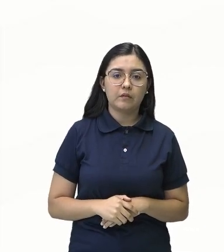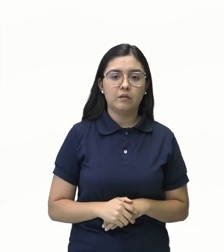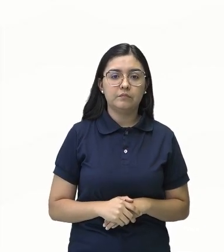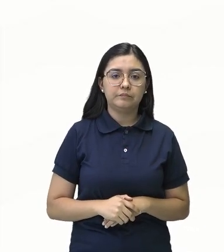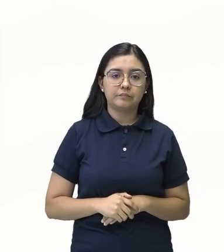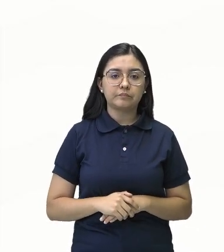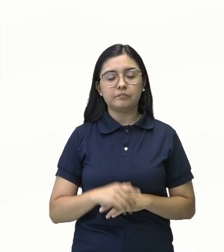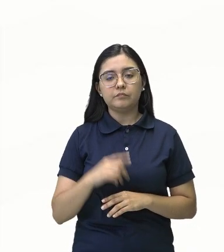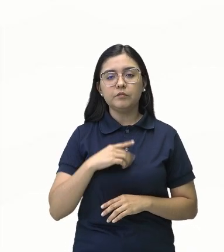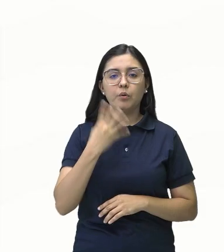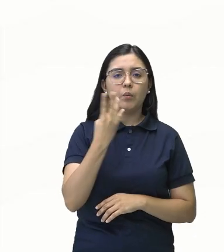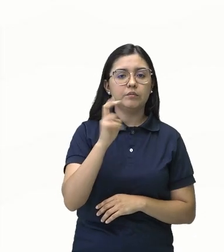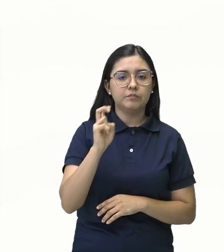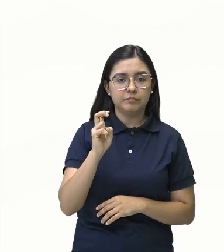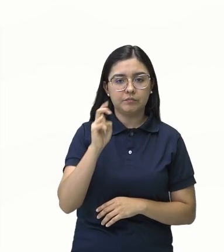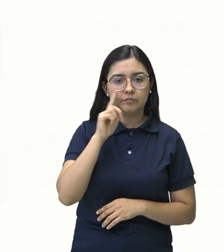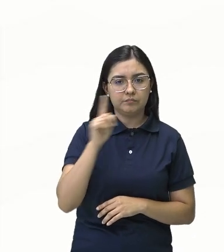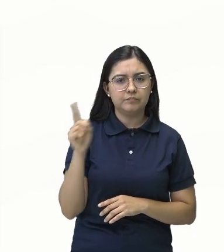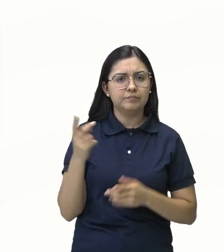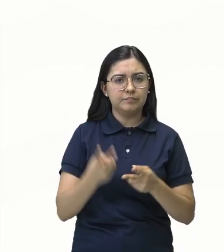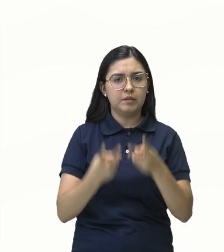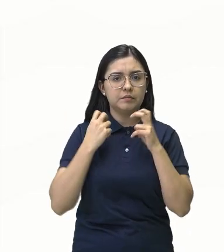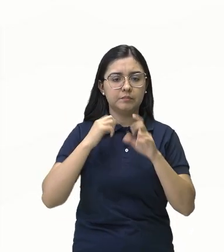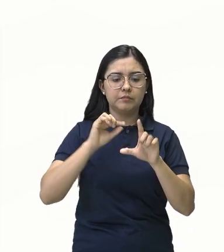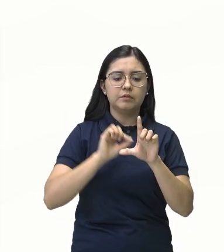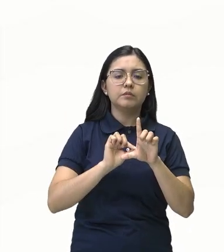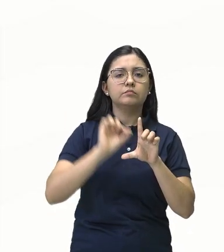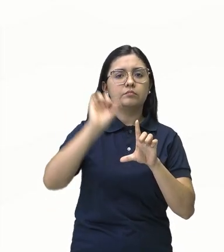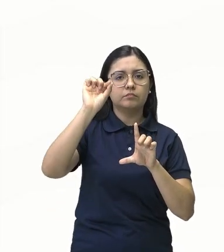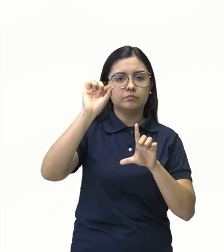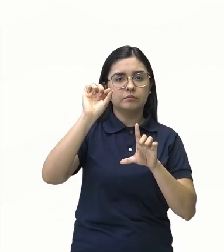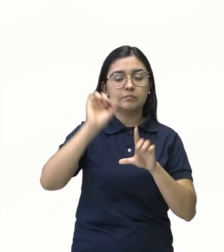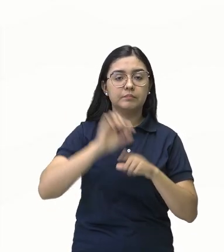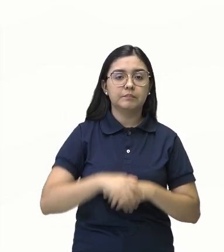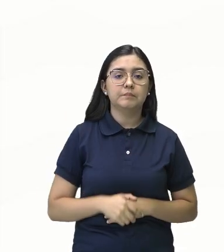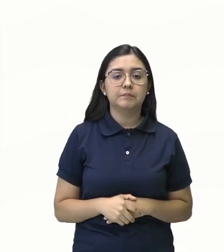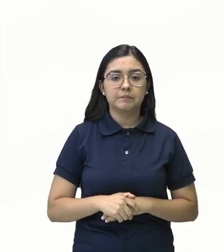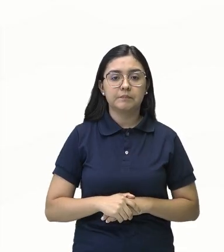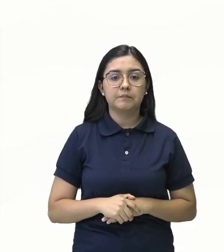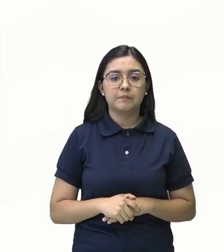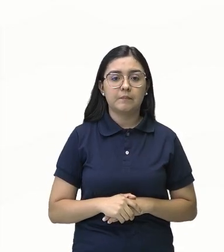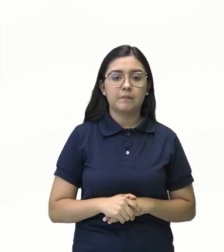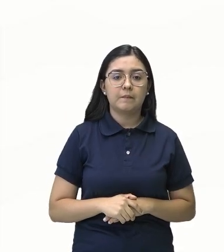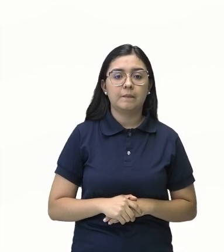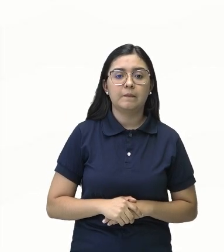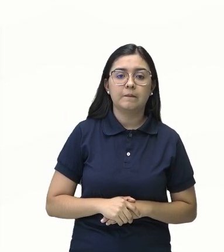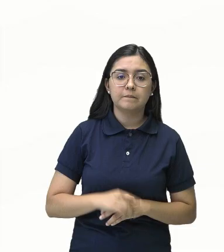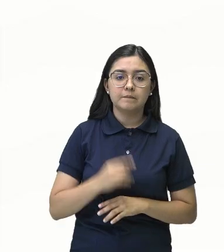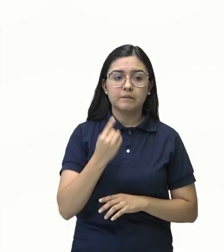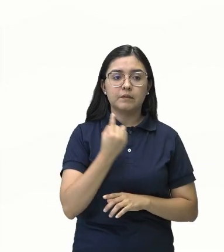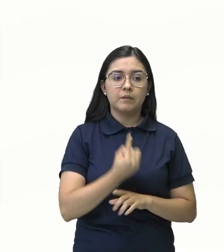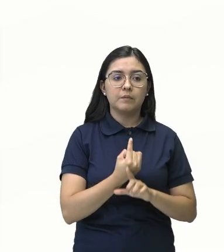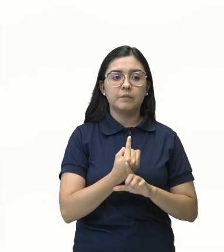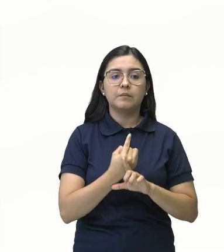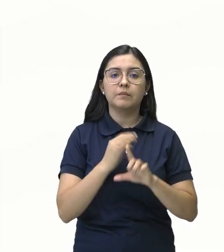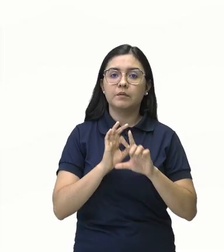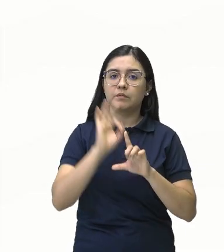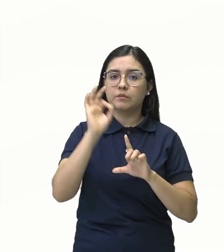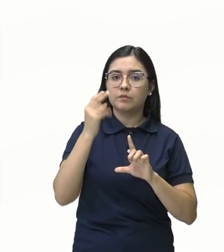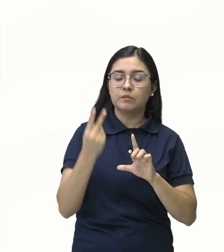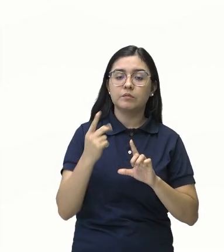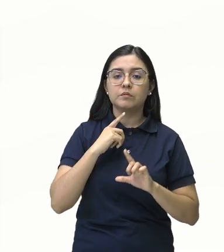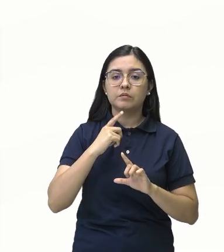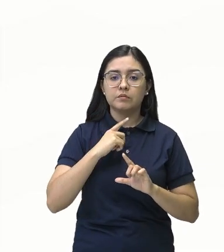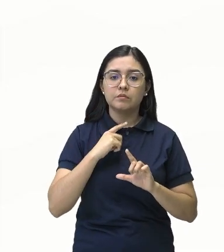ali entre o 4 e o 5. Então, você consegue perceber que da categoria 1 para a categoria 2, houve